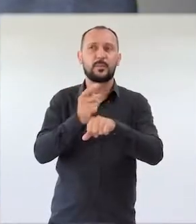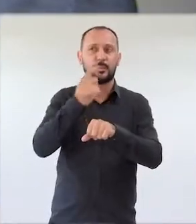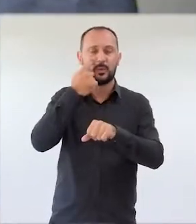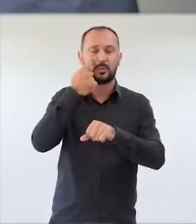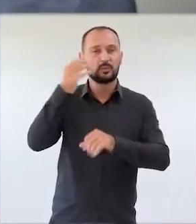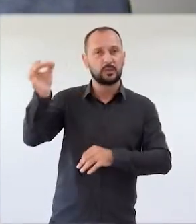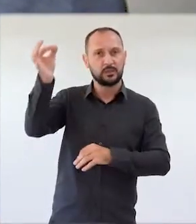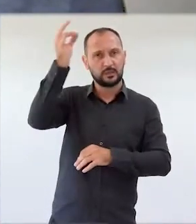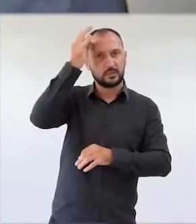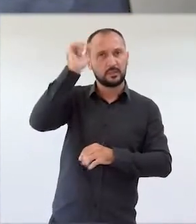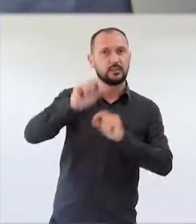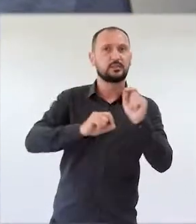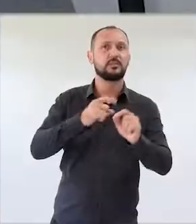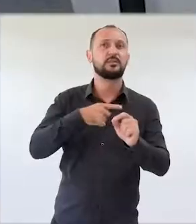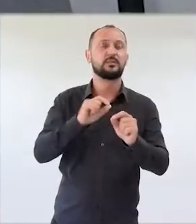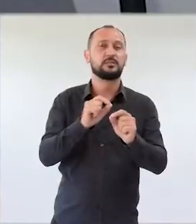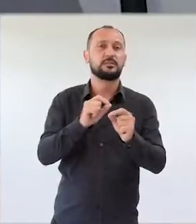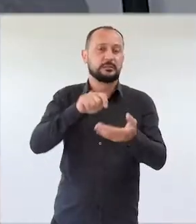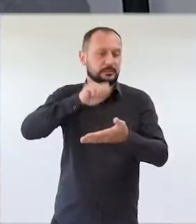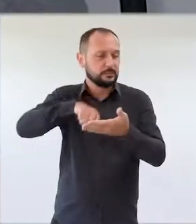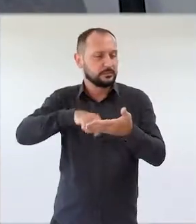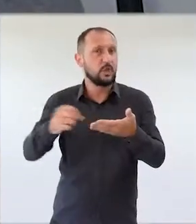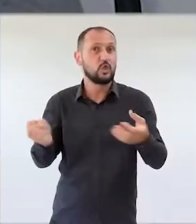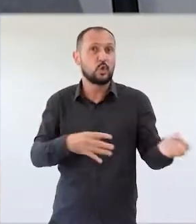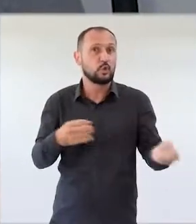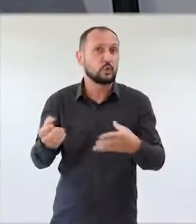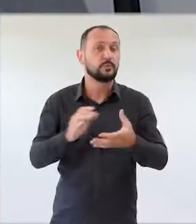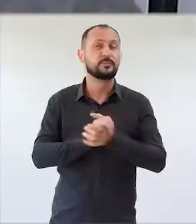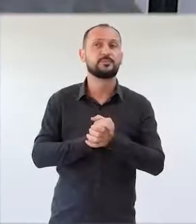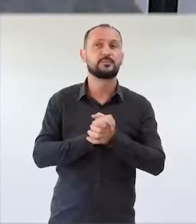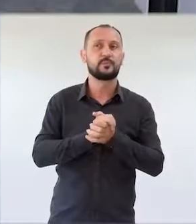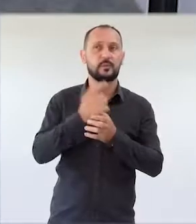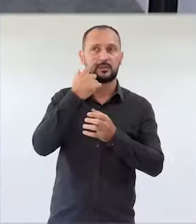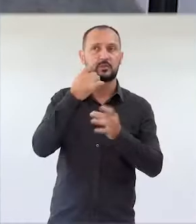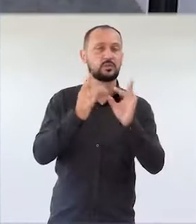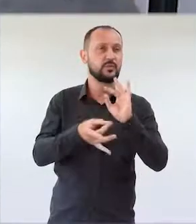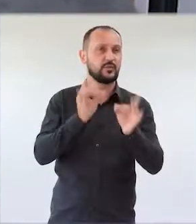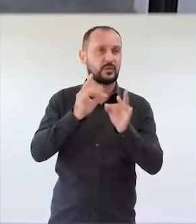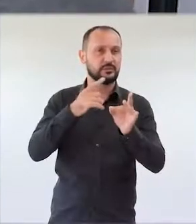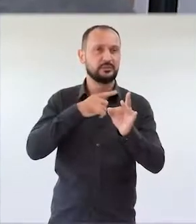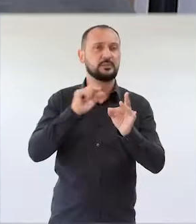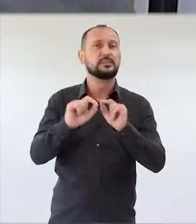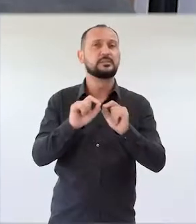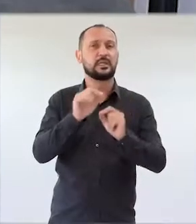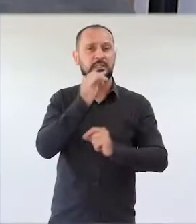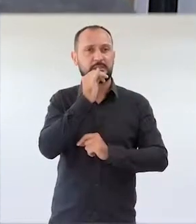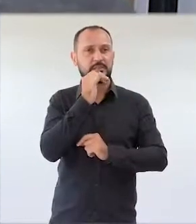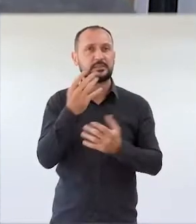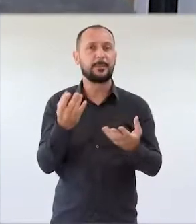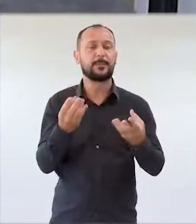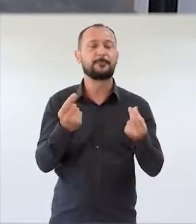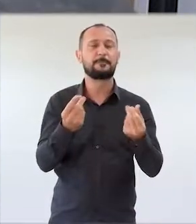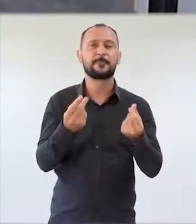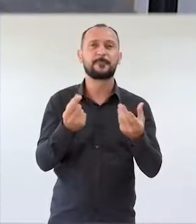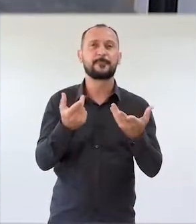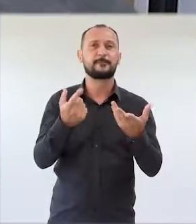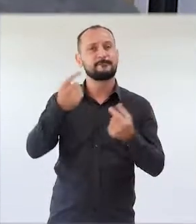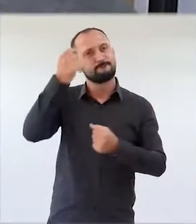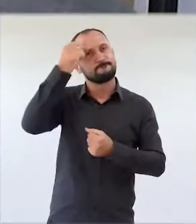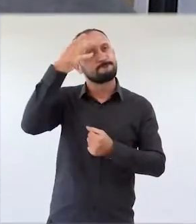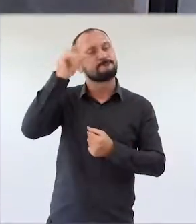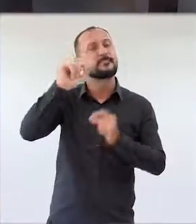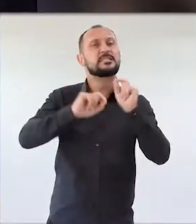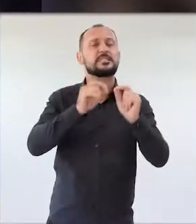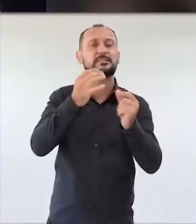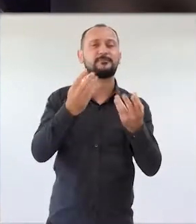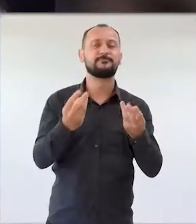buscar novos talentos e fomentar mais publicações. As oficinas, elas também têm essa